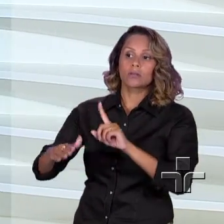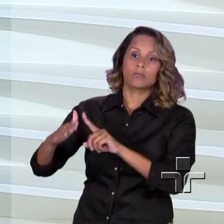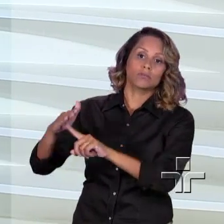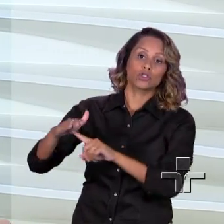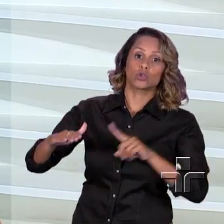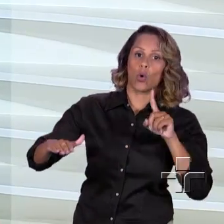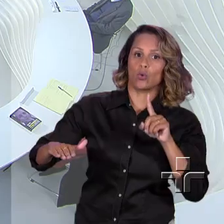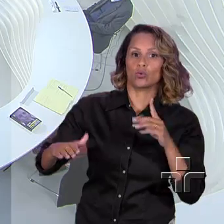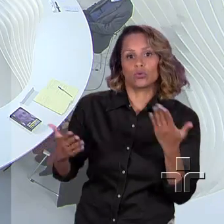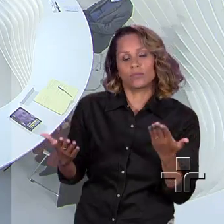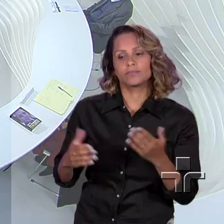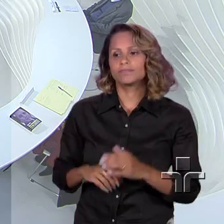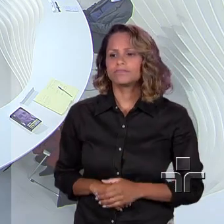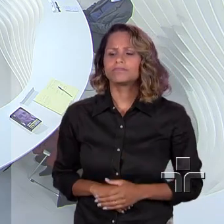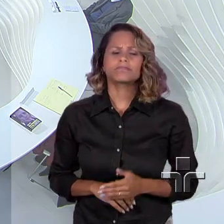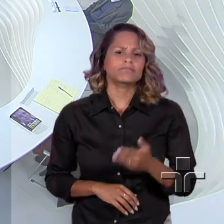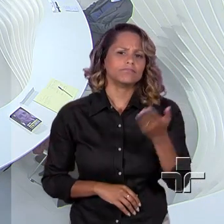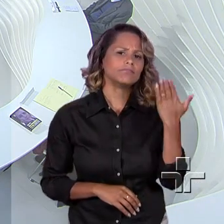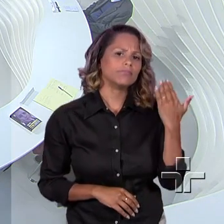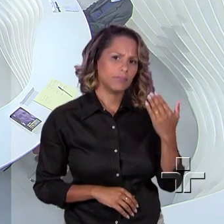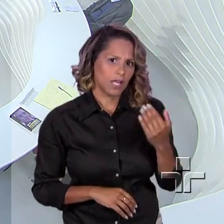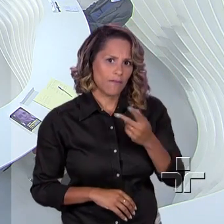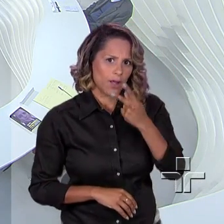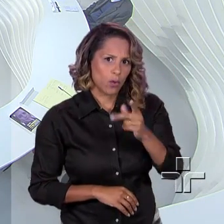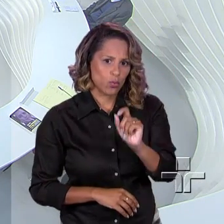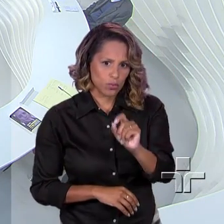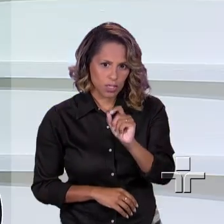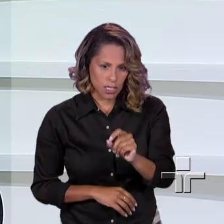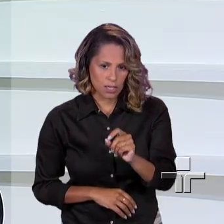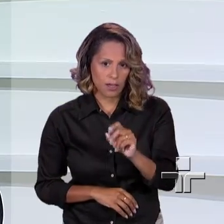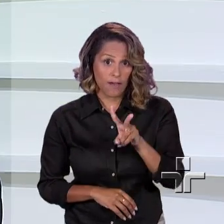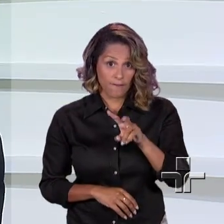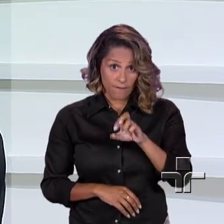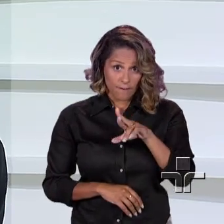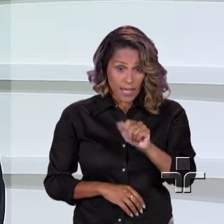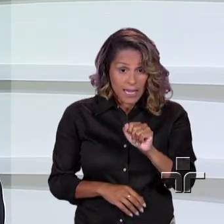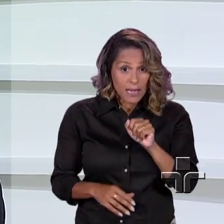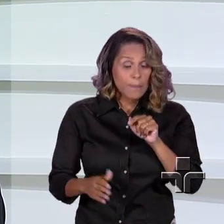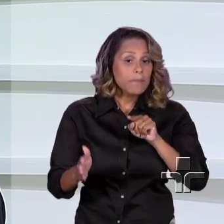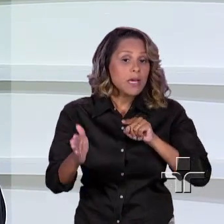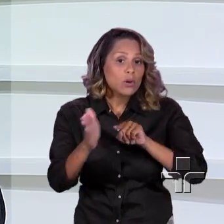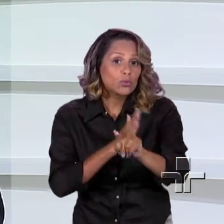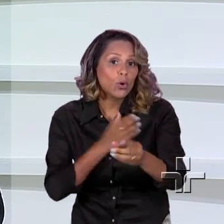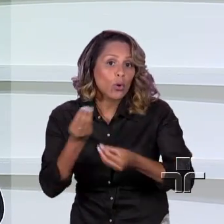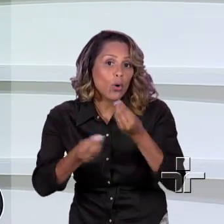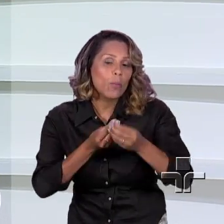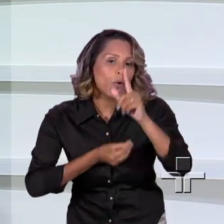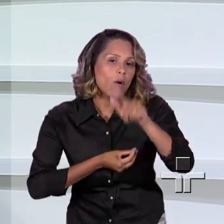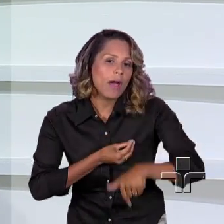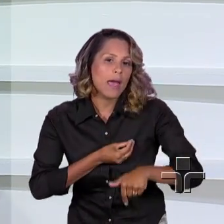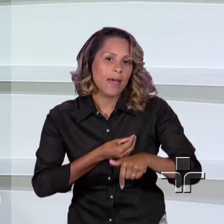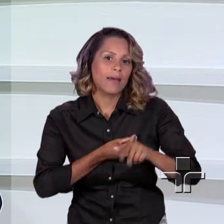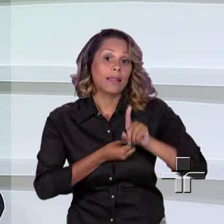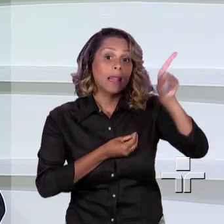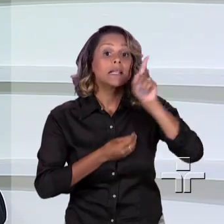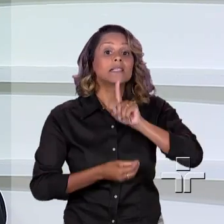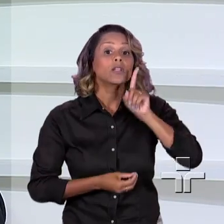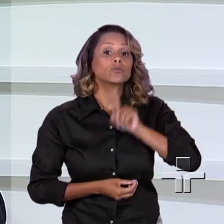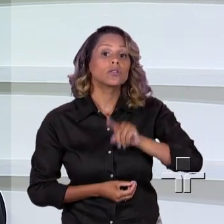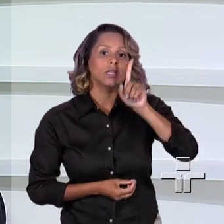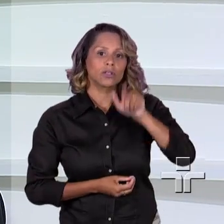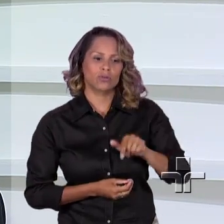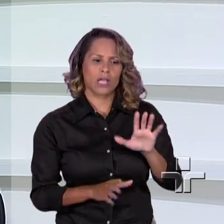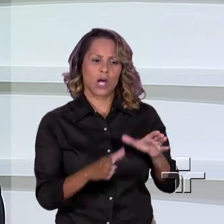Jimmy, nós falamos antes no bloco anterior, a Vera perguntou sobre essa questão de ser esquerda nos Estados Unidos. Você também é professor